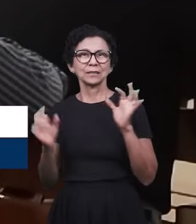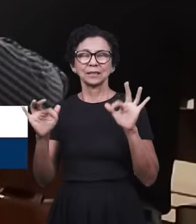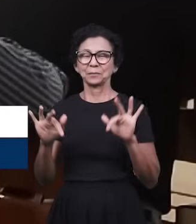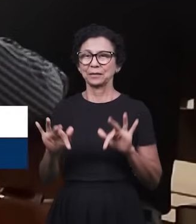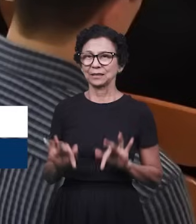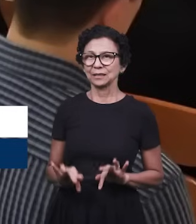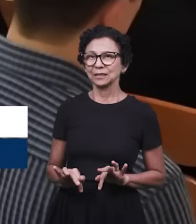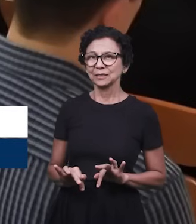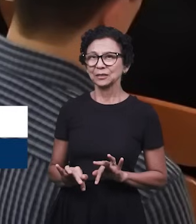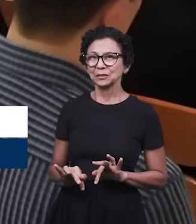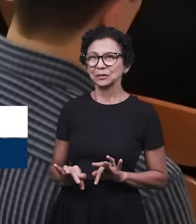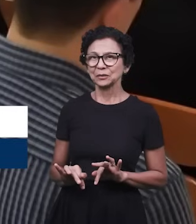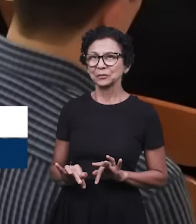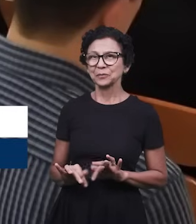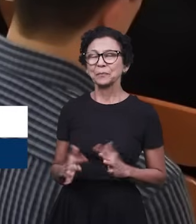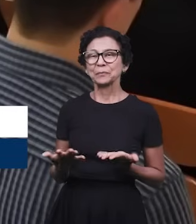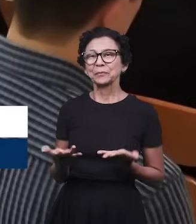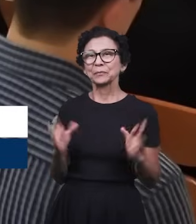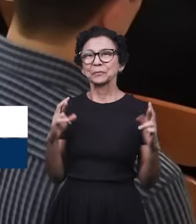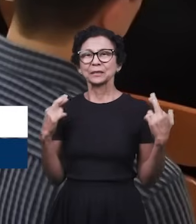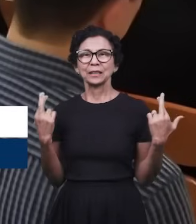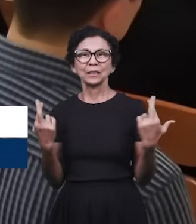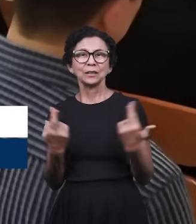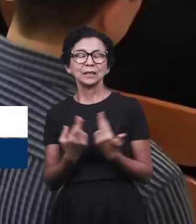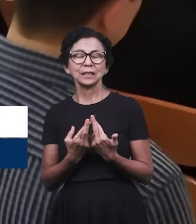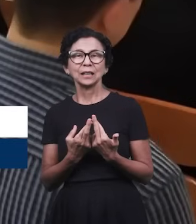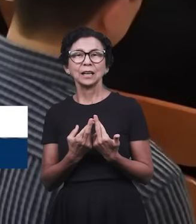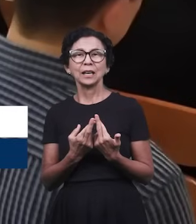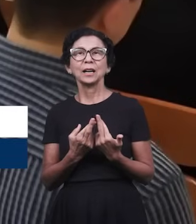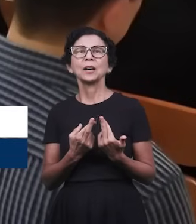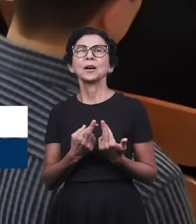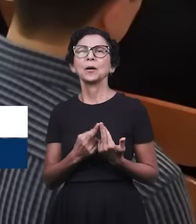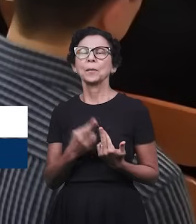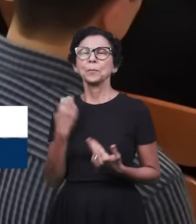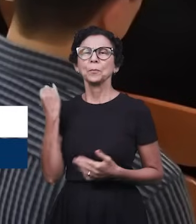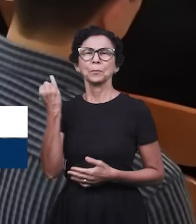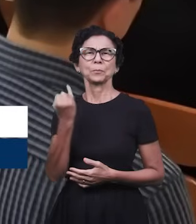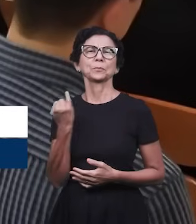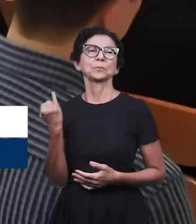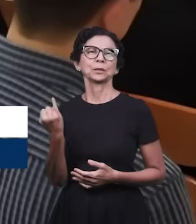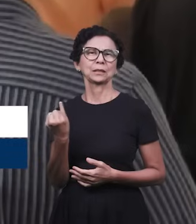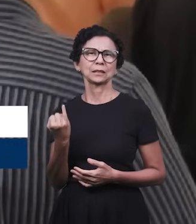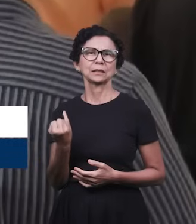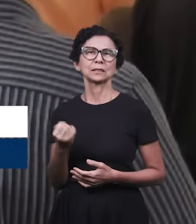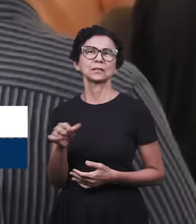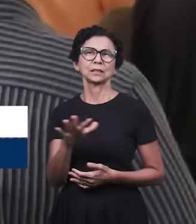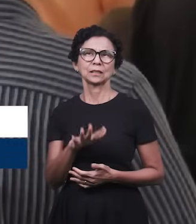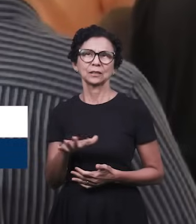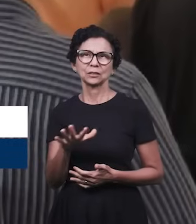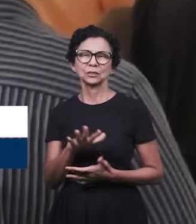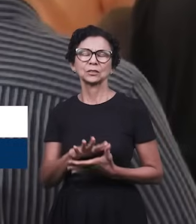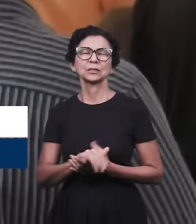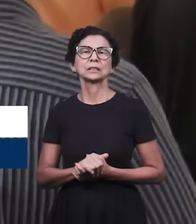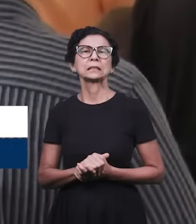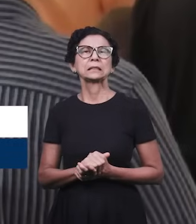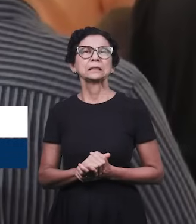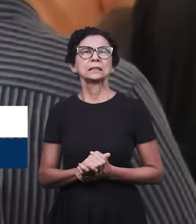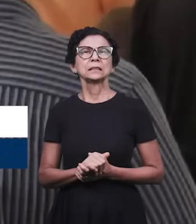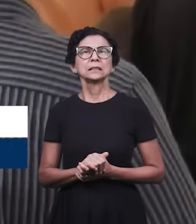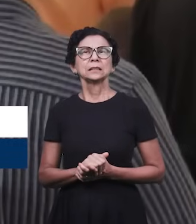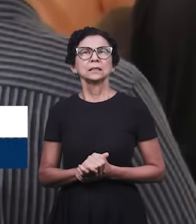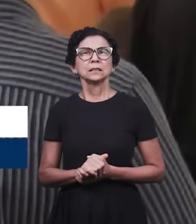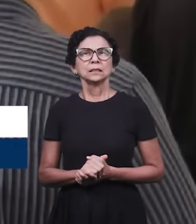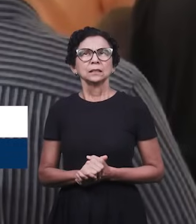ela tem sido assim notável aqui na nossa região. É uma reunião onde traçamos todas